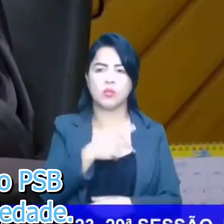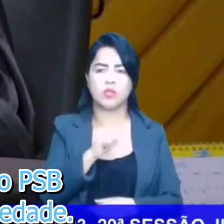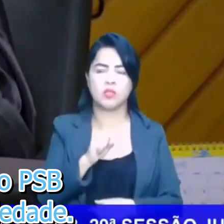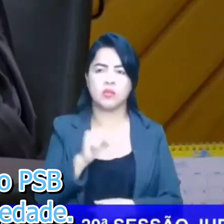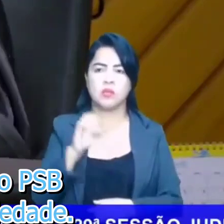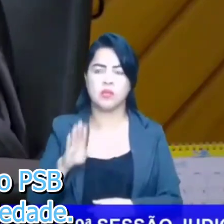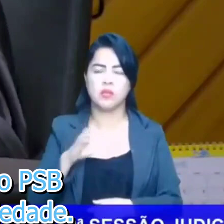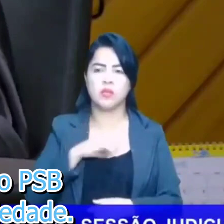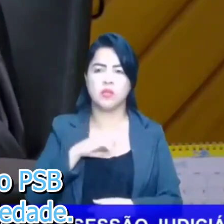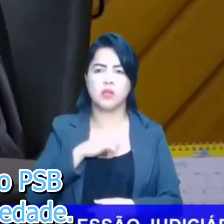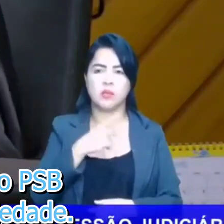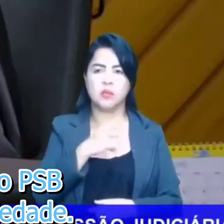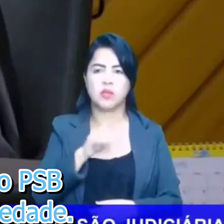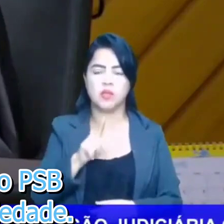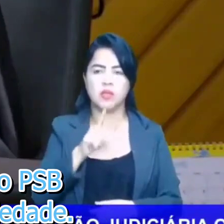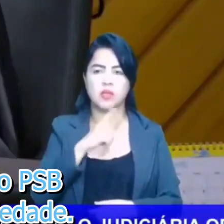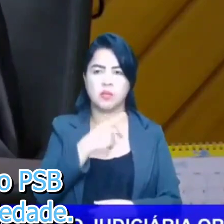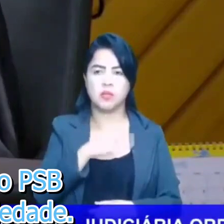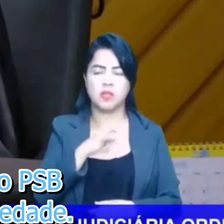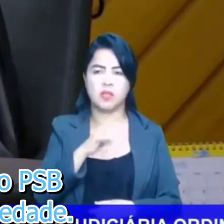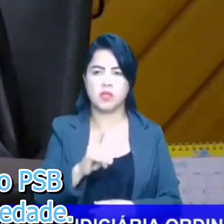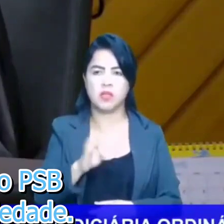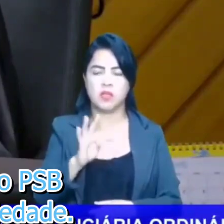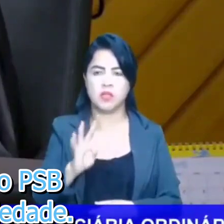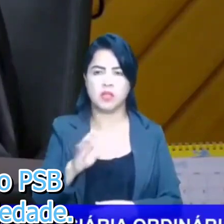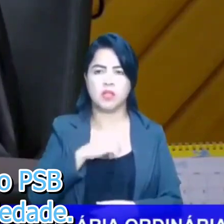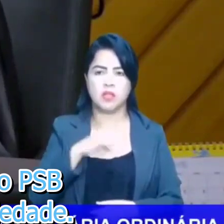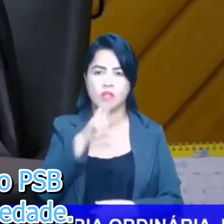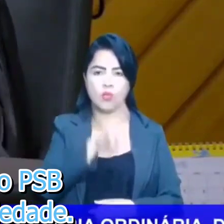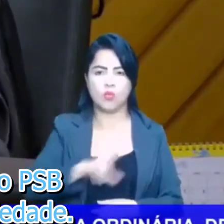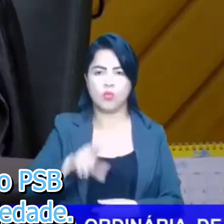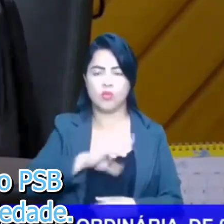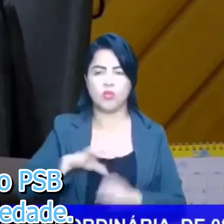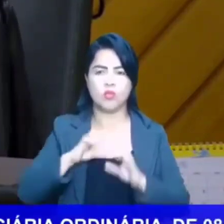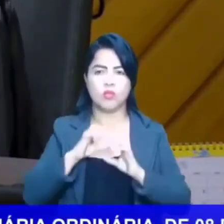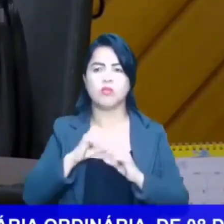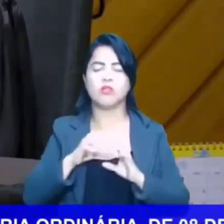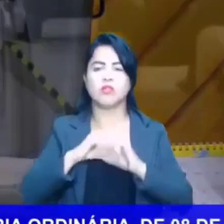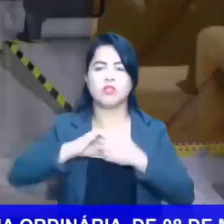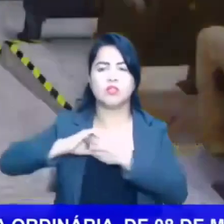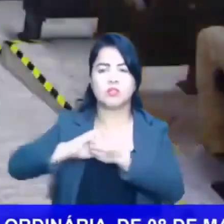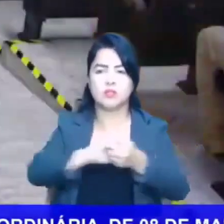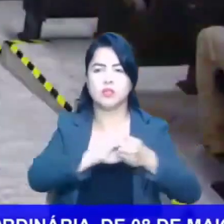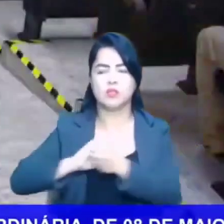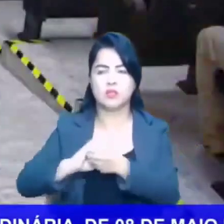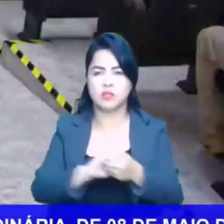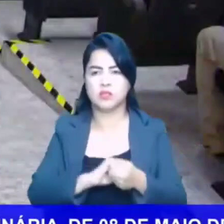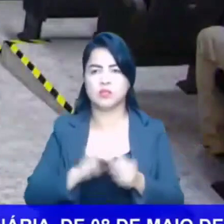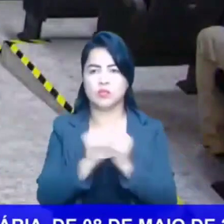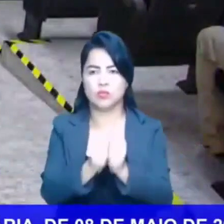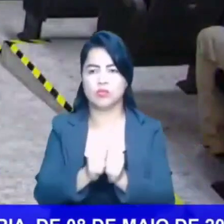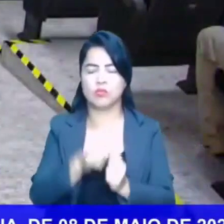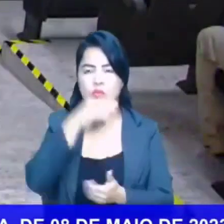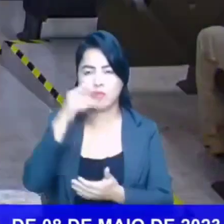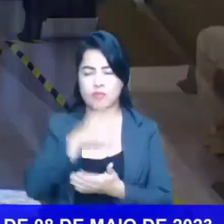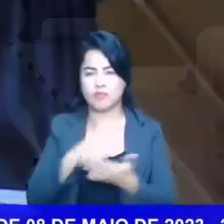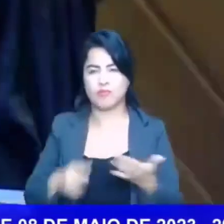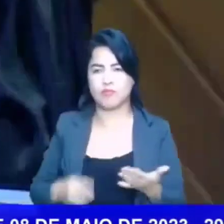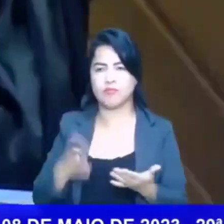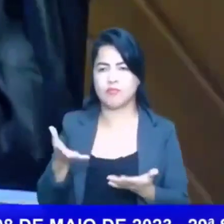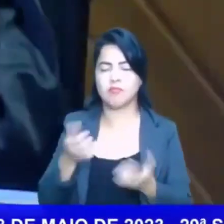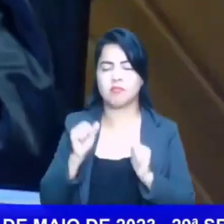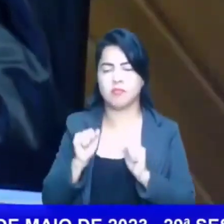Cidadania, Republicanos, PP, PL, PDT, União e Solidariedade. O ilustre relator está com a palavra. Imagem